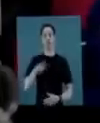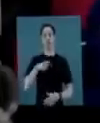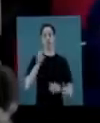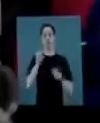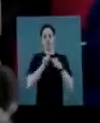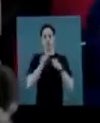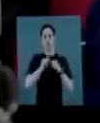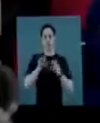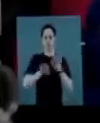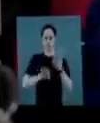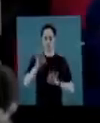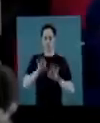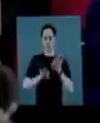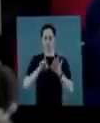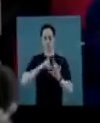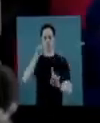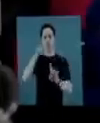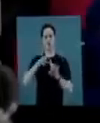todo movimentação